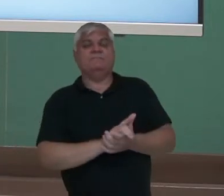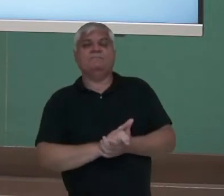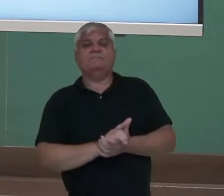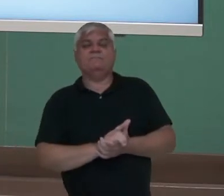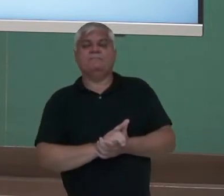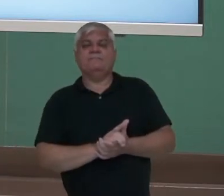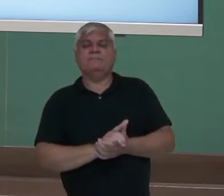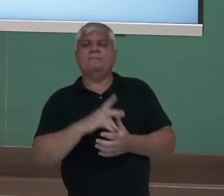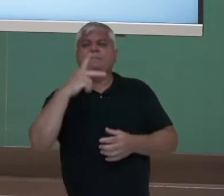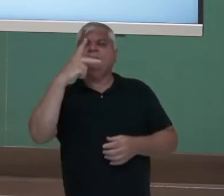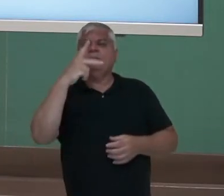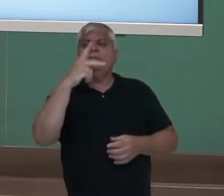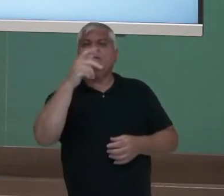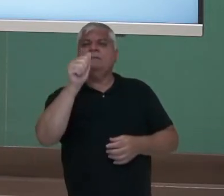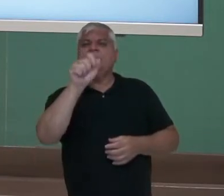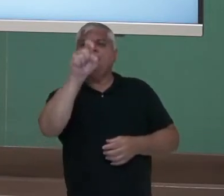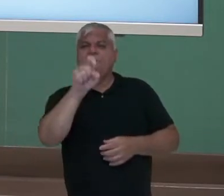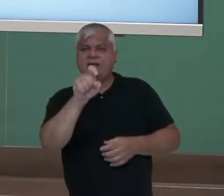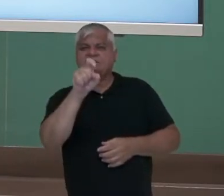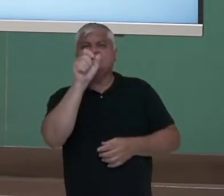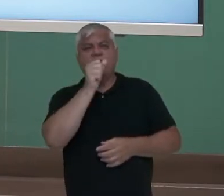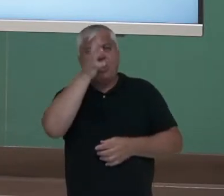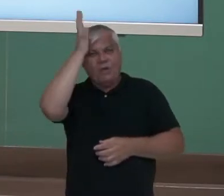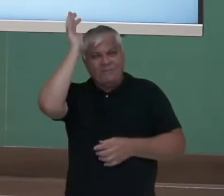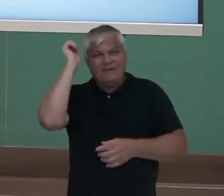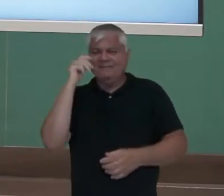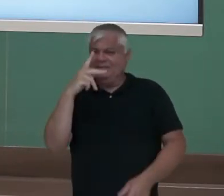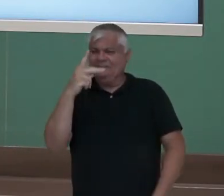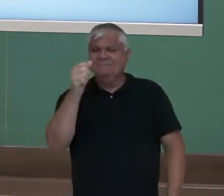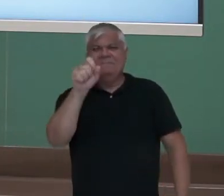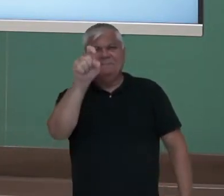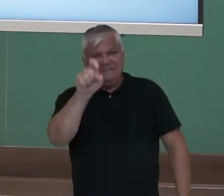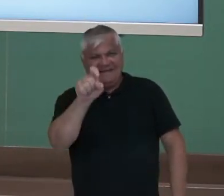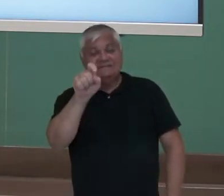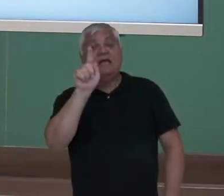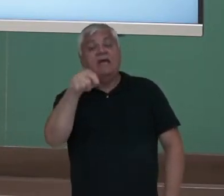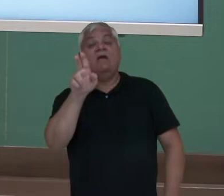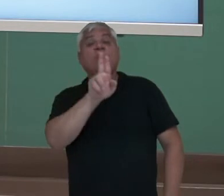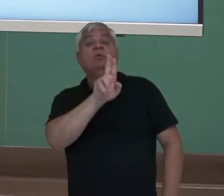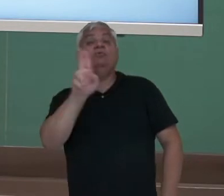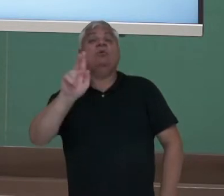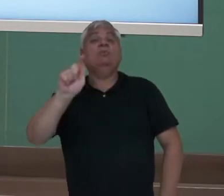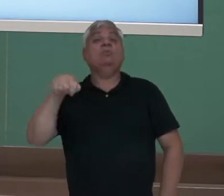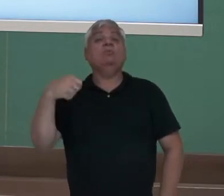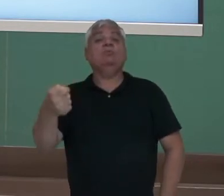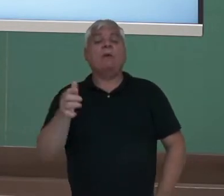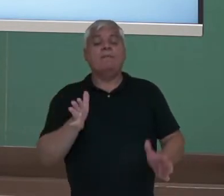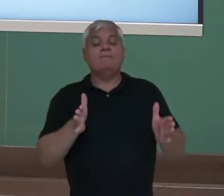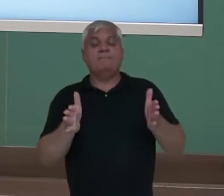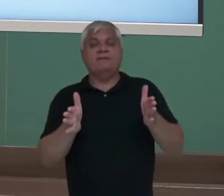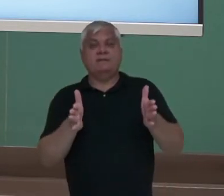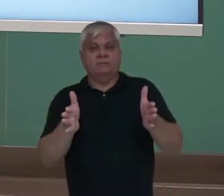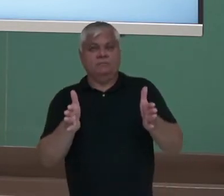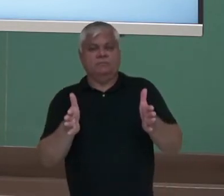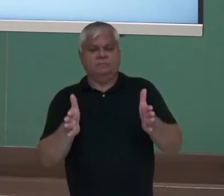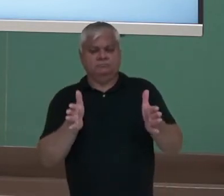A Pax Romana, escrito com X mesmo, pessoal, é o nome que se dá a um período da história romana marcada por